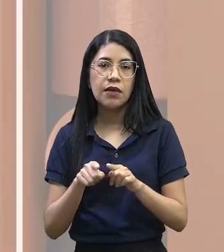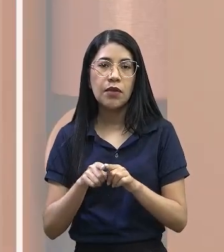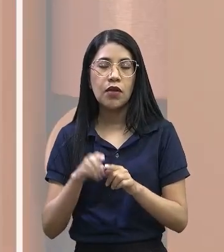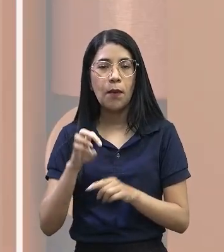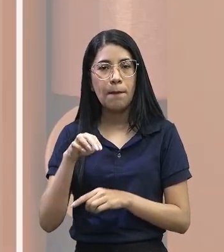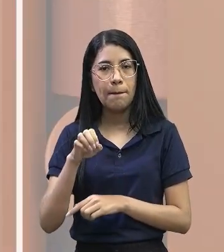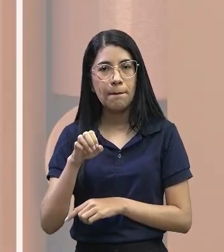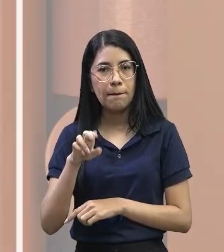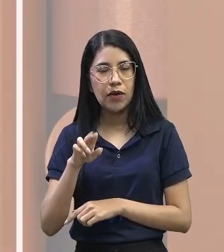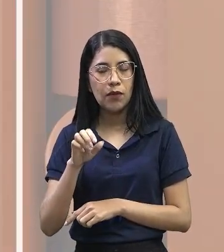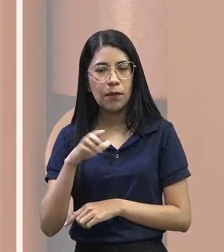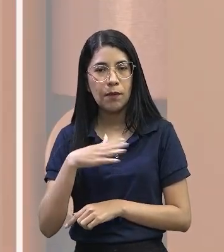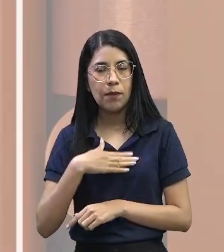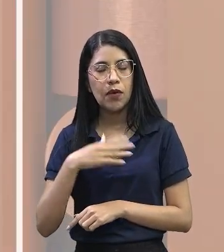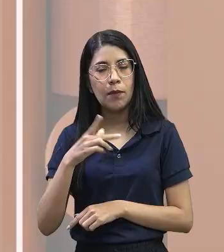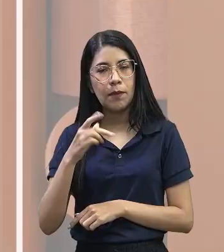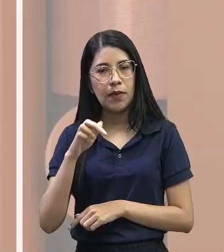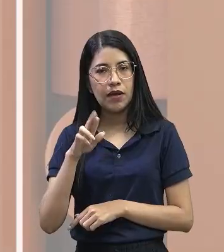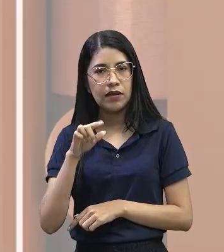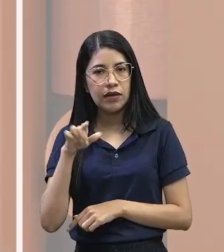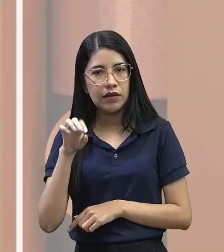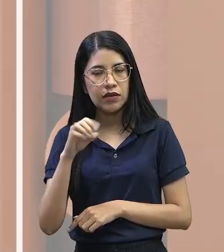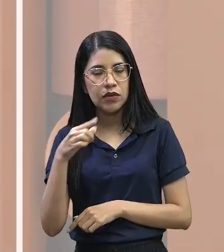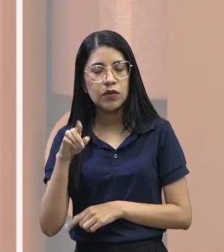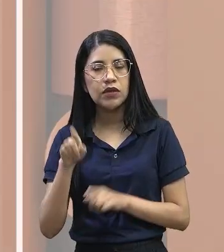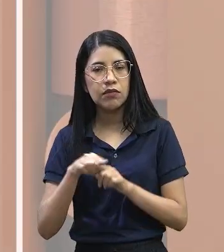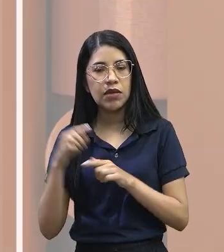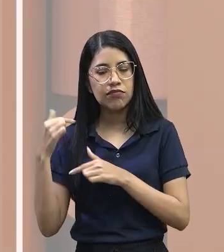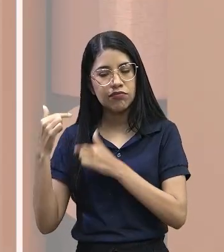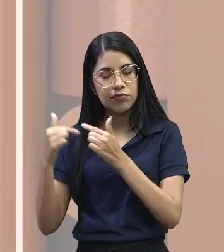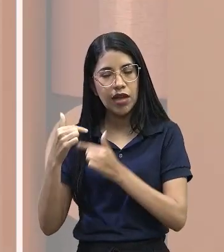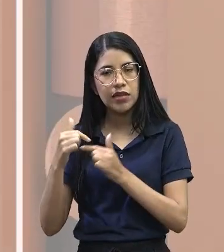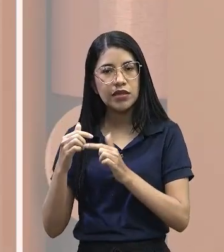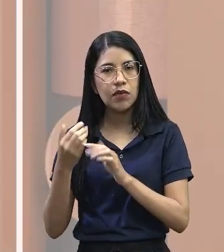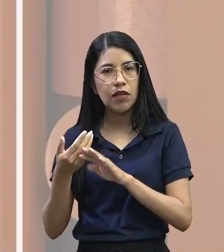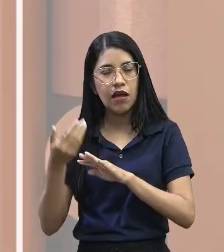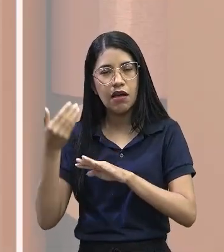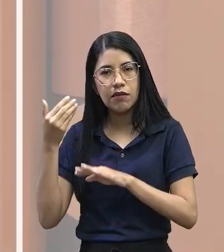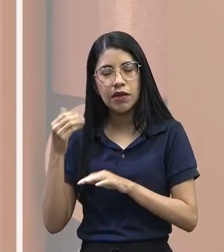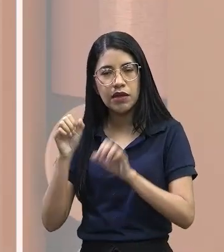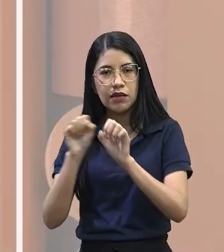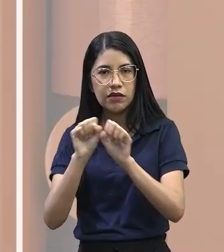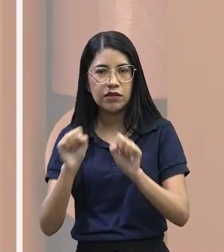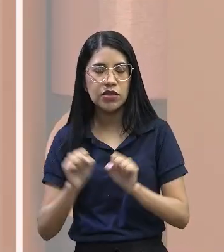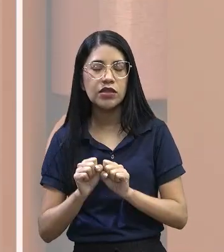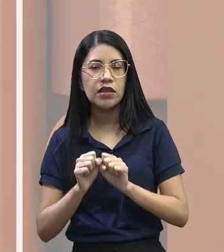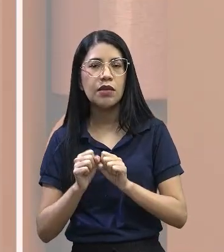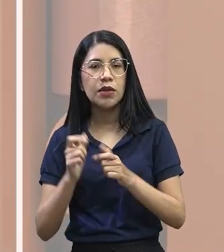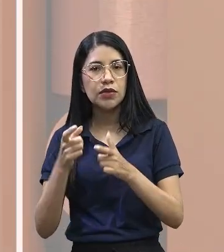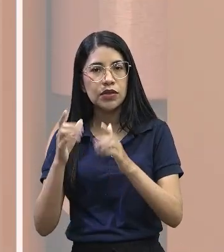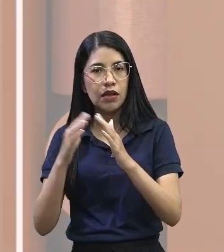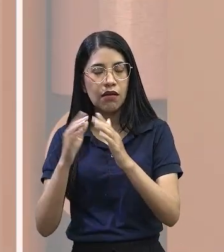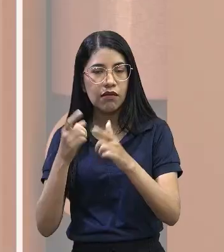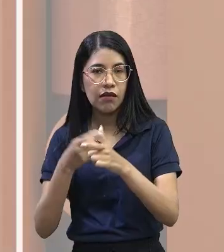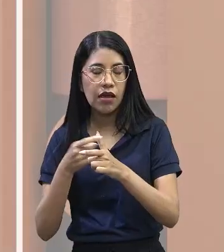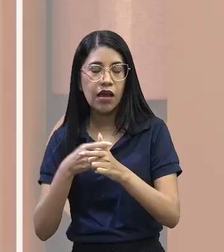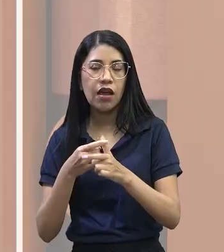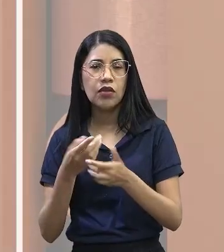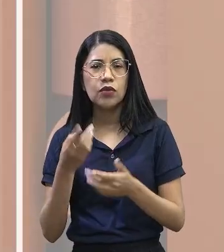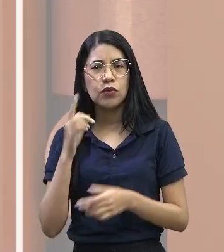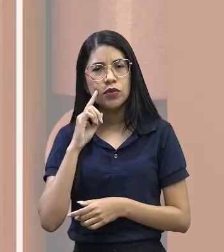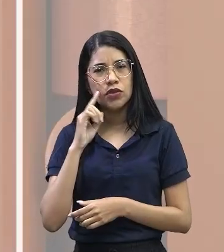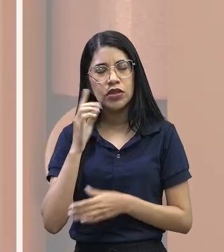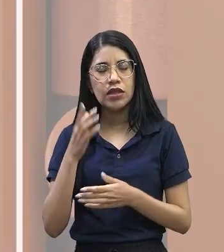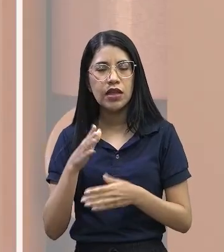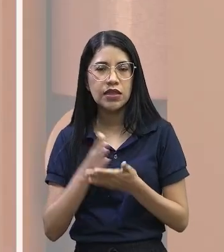patrão é uma herança do sistema de aviamento, tá, gente? É muito interessante porque está no nosso dia a dia. Muitas das vezes a gente sai